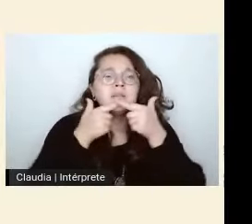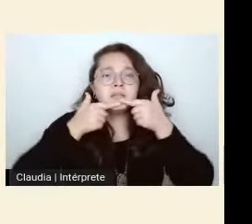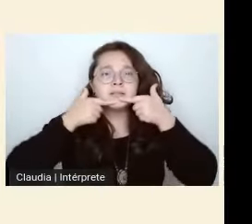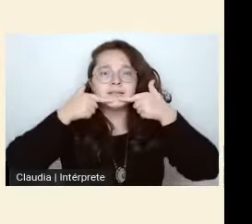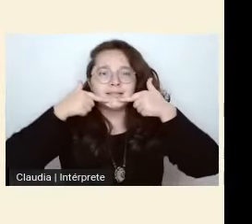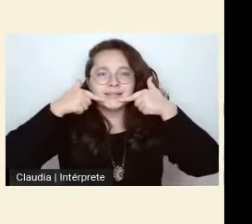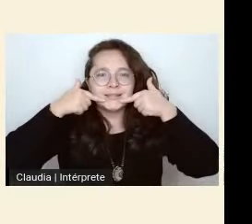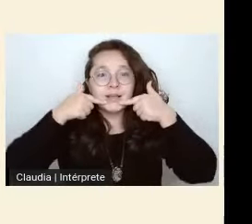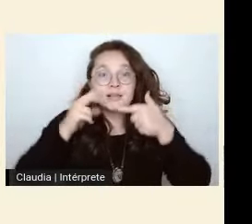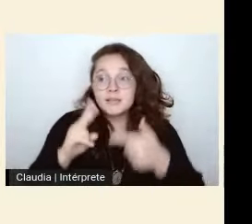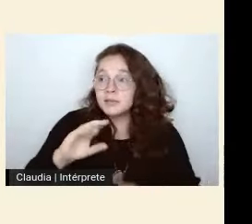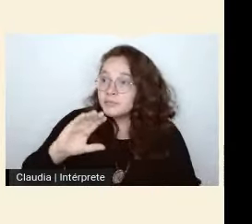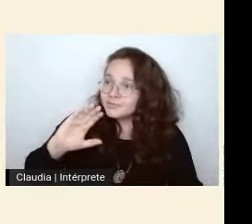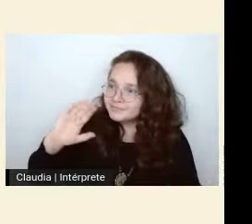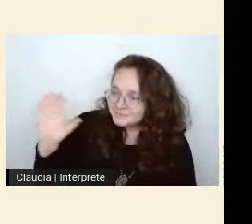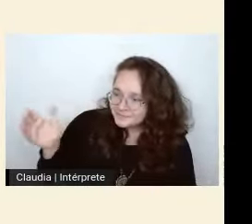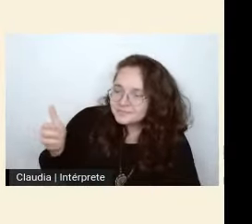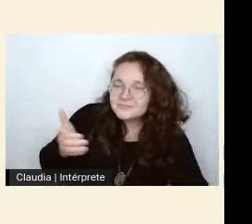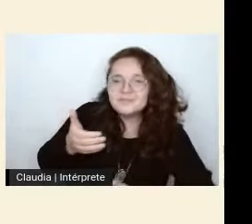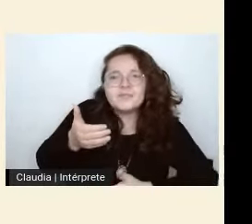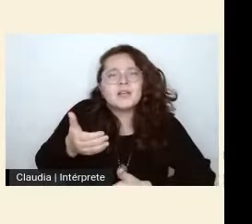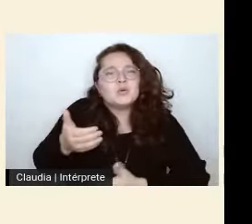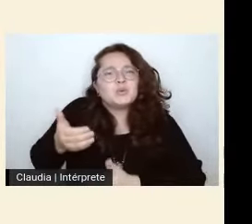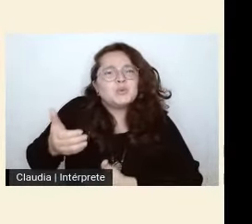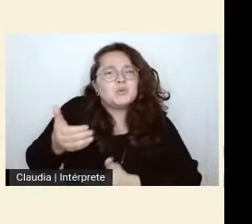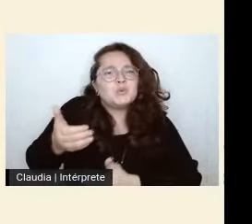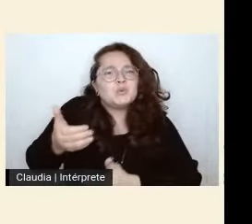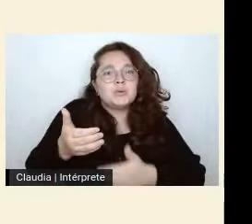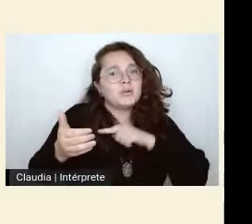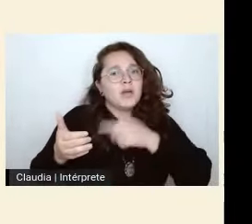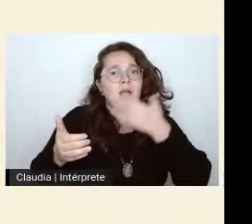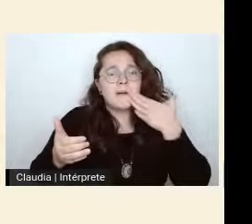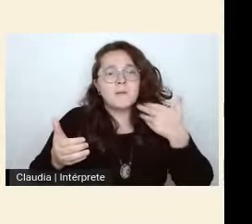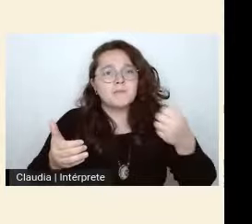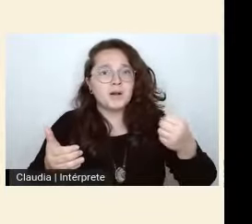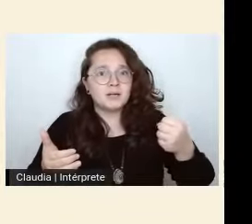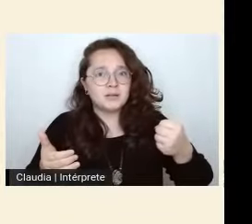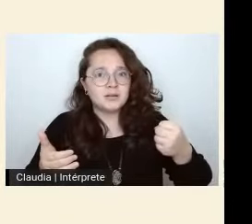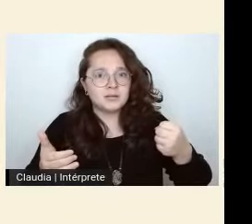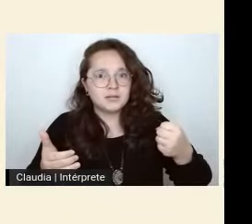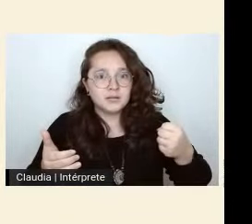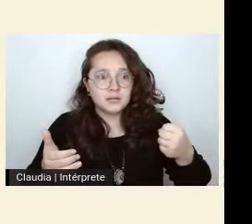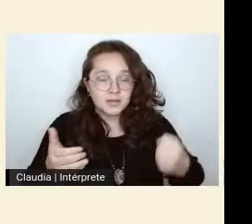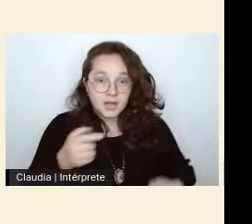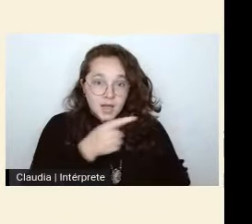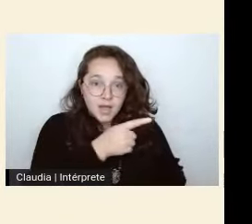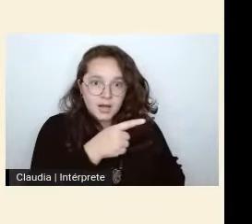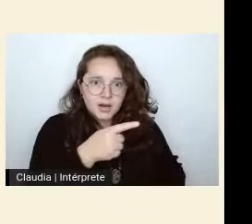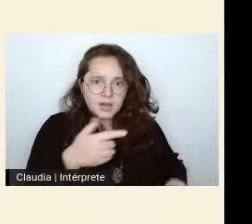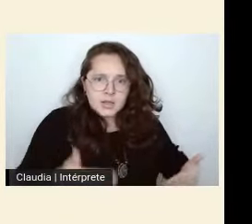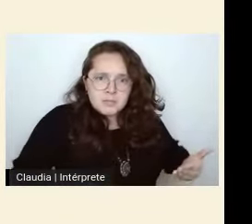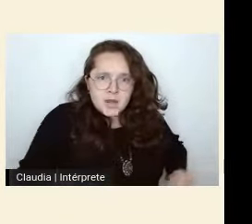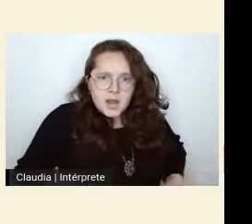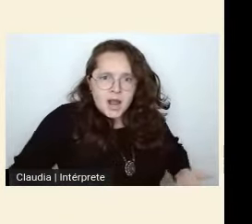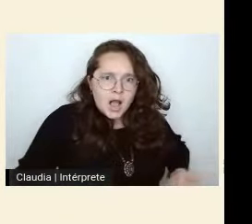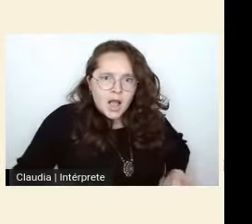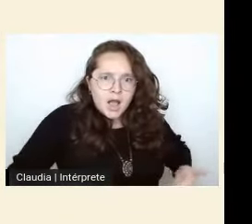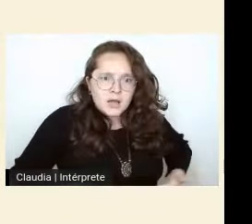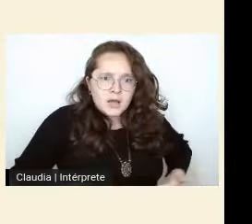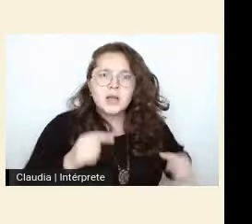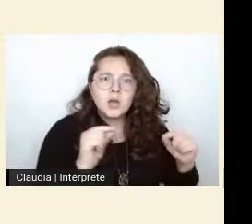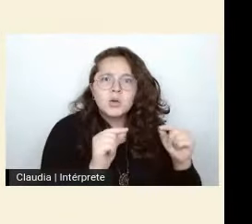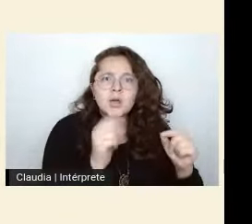e ninando a criança branca. A empregada doméstica, uma espécie de força bruta,